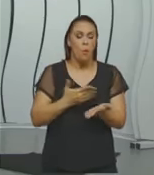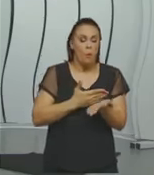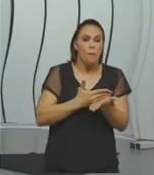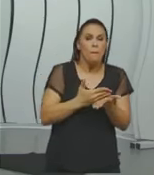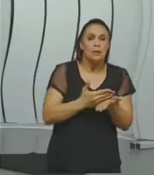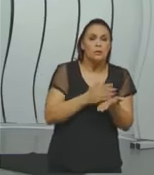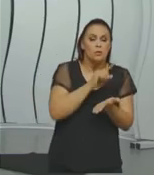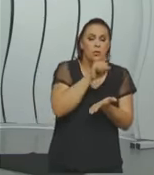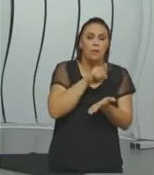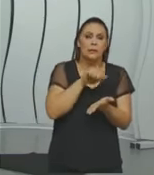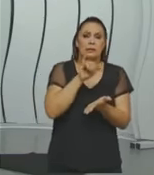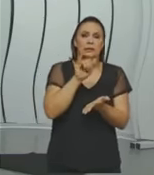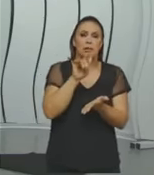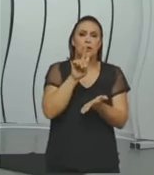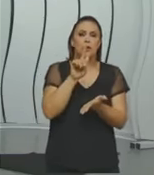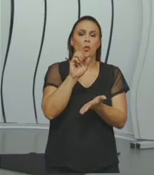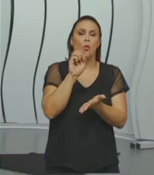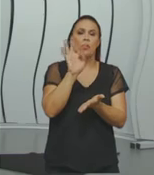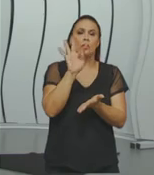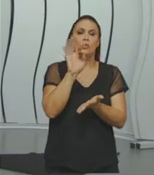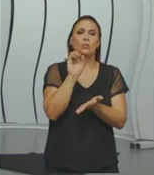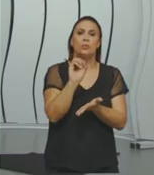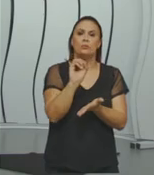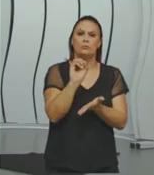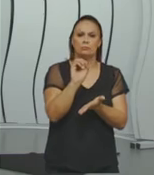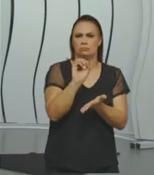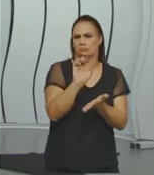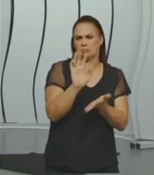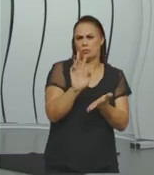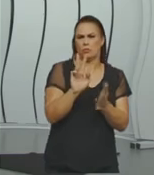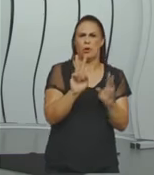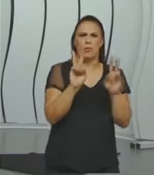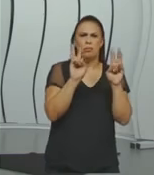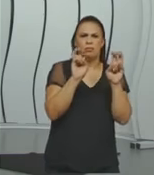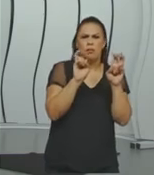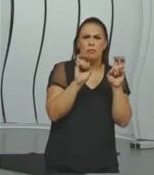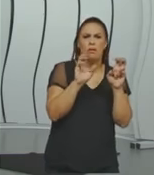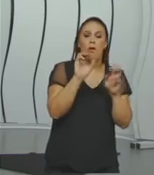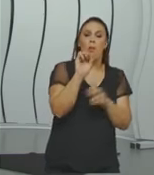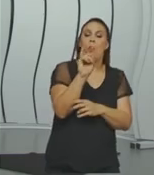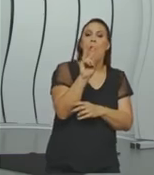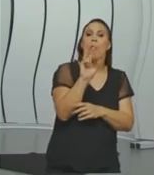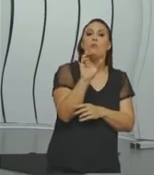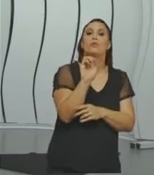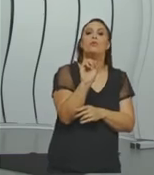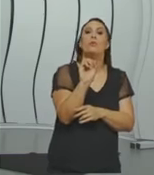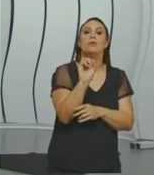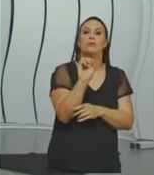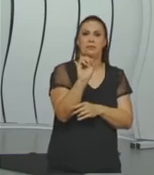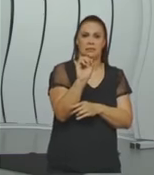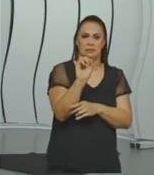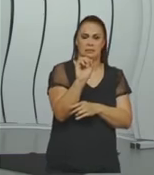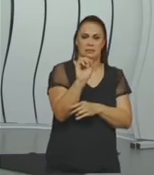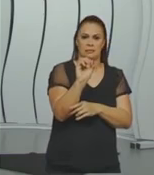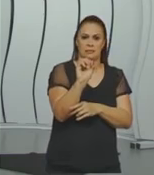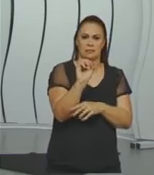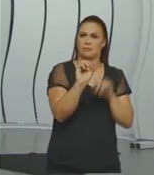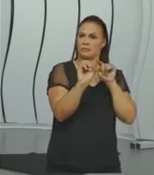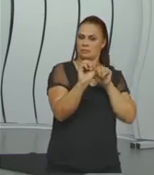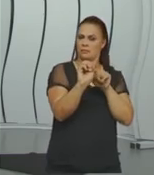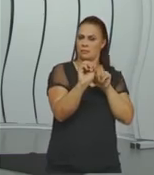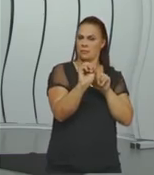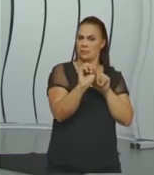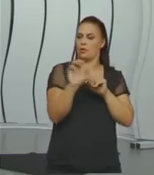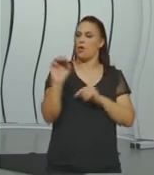vamos chamar aqui de ovo, tá? Não vamos confundir ovo com óvulo,